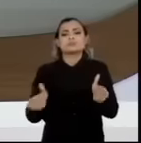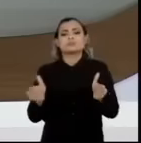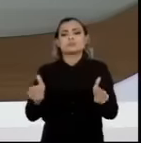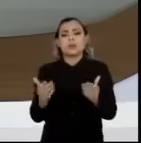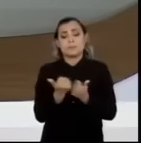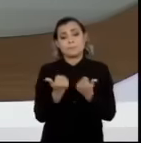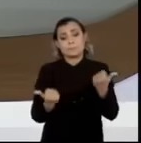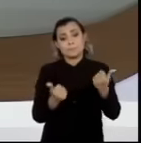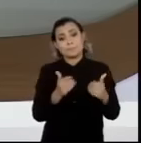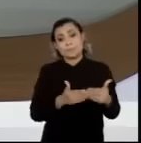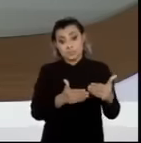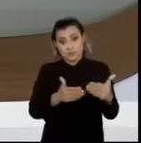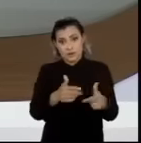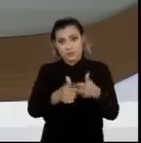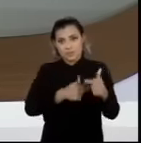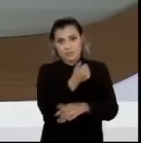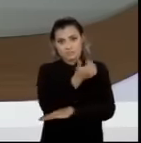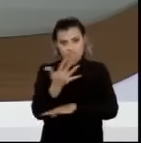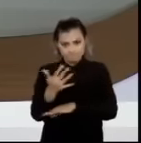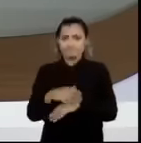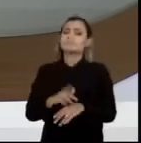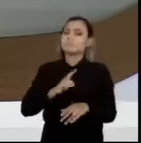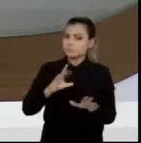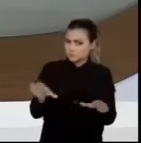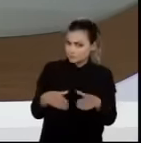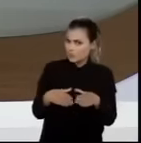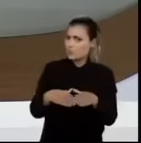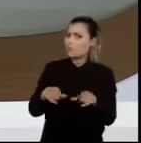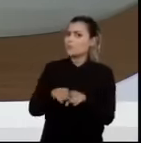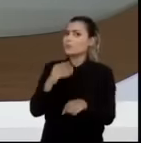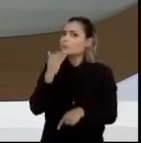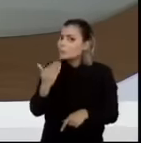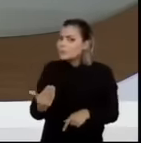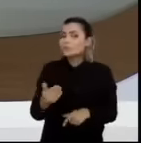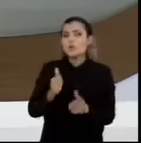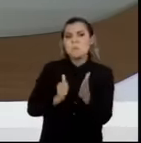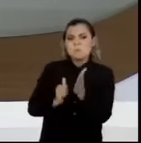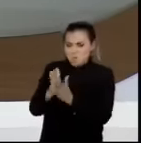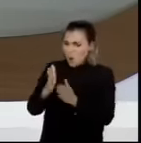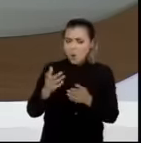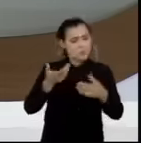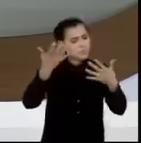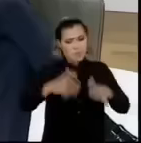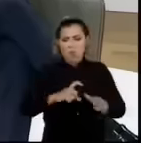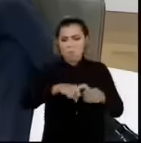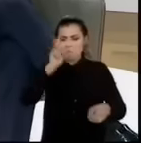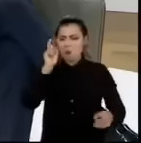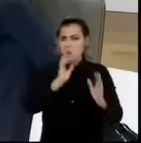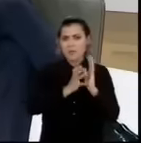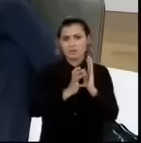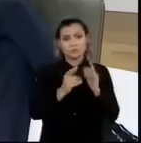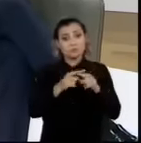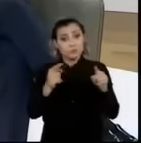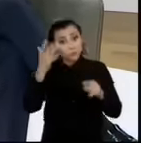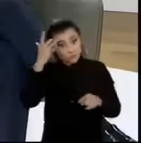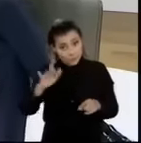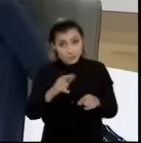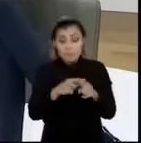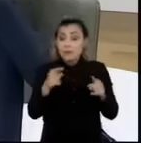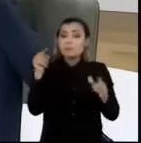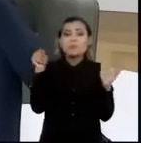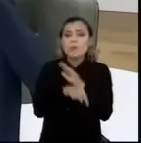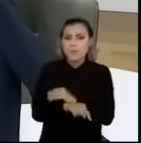Ministério. Inclusive há um grupo que está ali recorrendo, pedindo sua expulsão, desfiliação, afastamento, não sei. Minha pergunta é, o